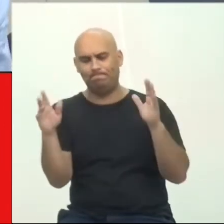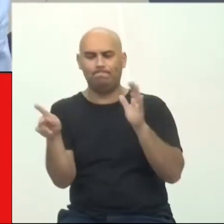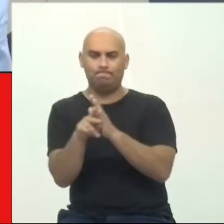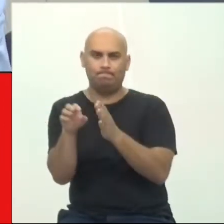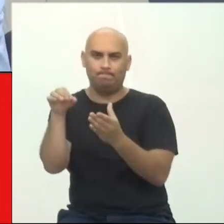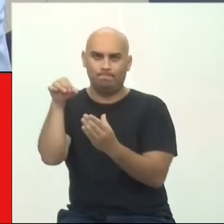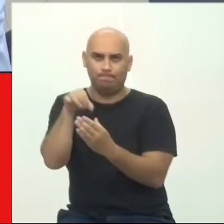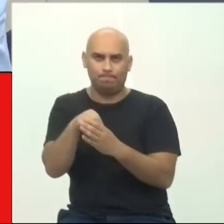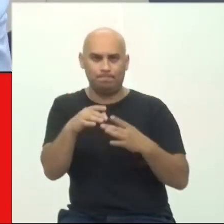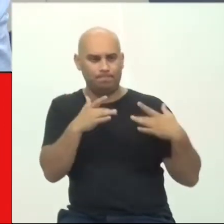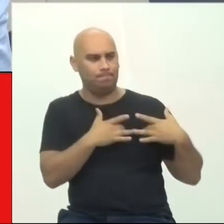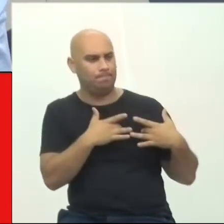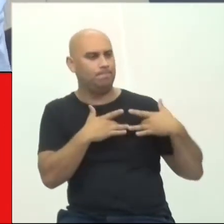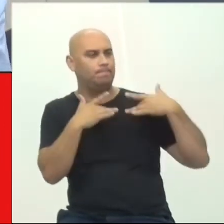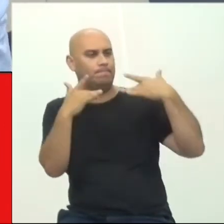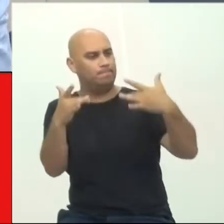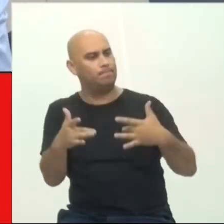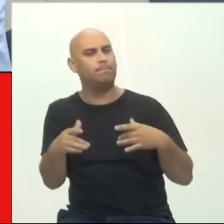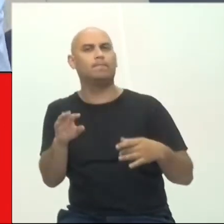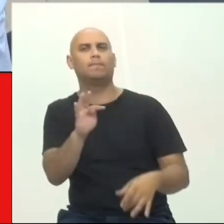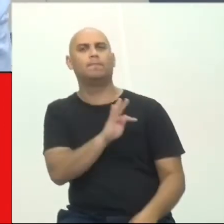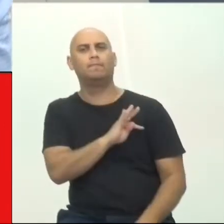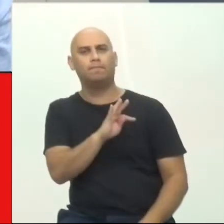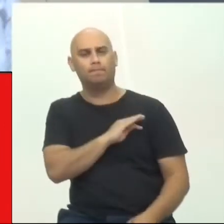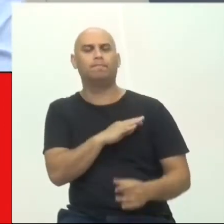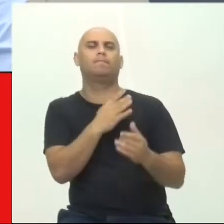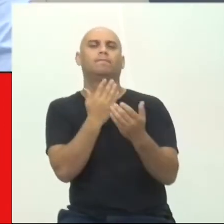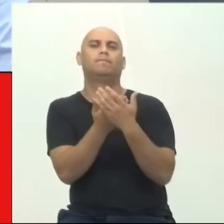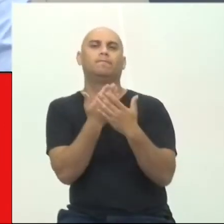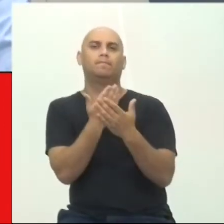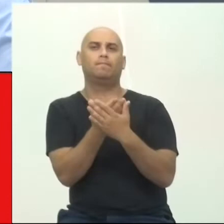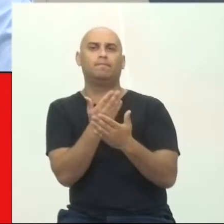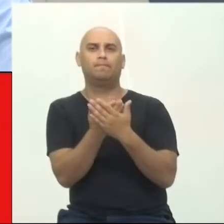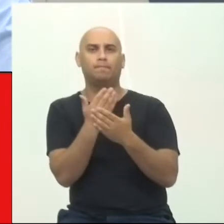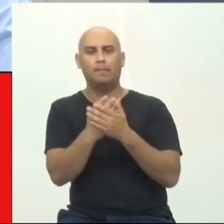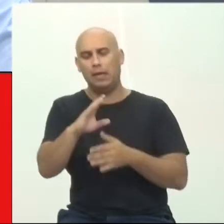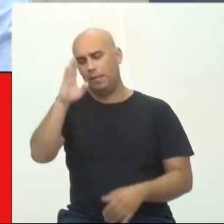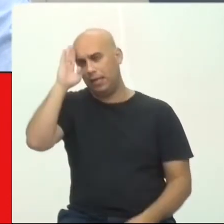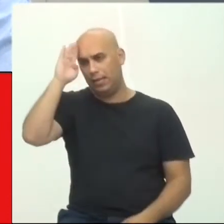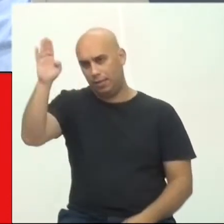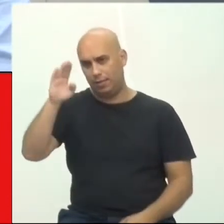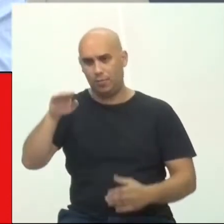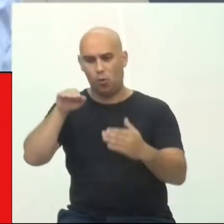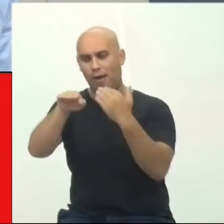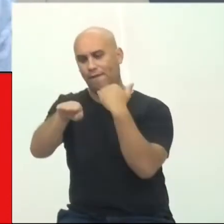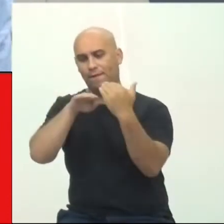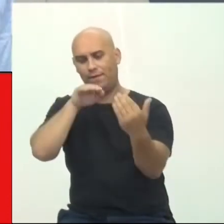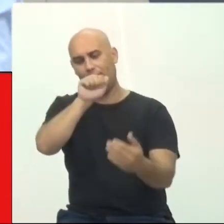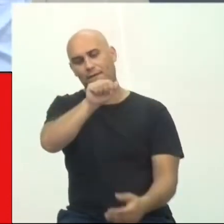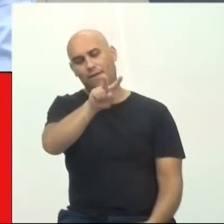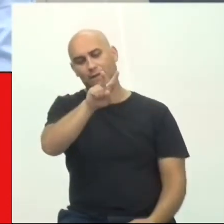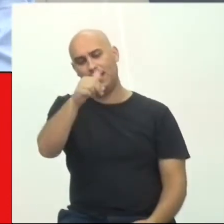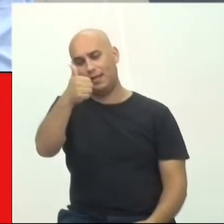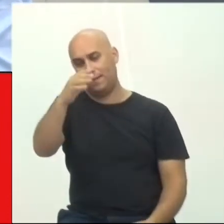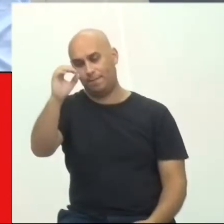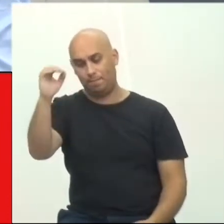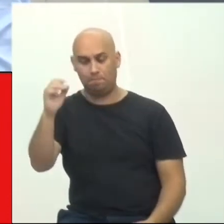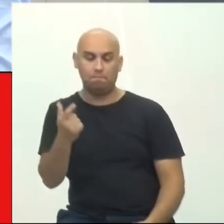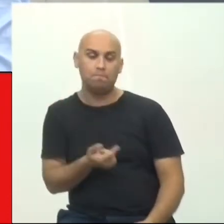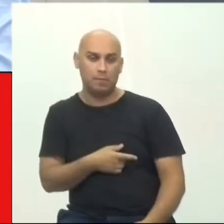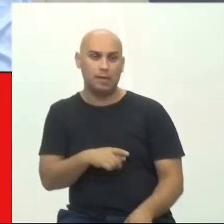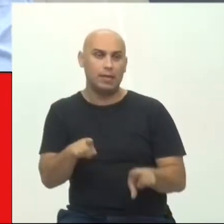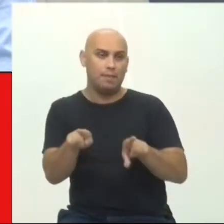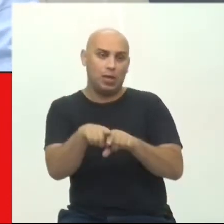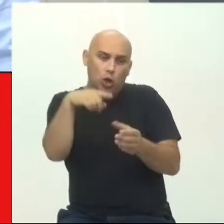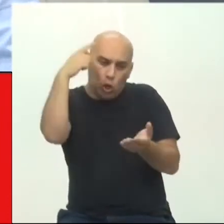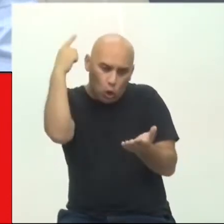se disponibilizar, colocar os seus técnicos para estudarem a nossa principal avenida e aí traçar uma meta para tentar aplicar